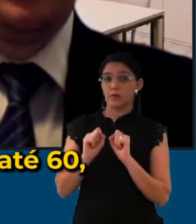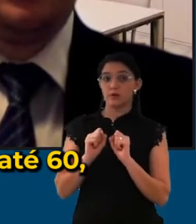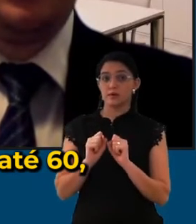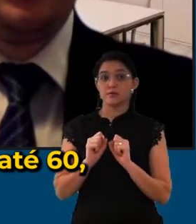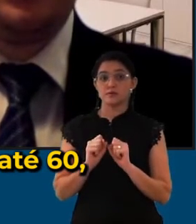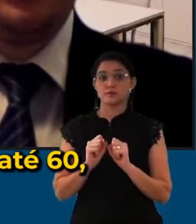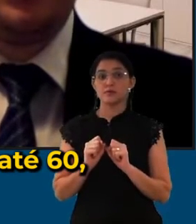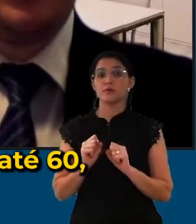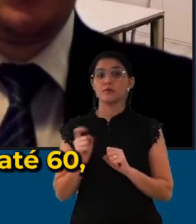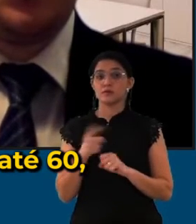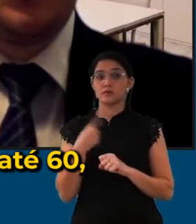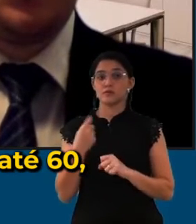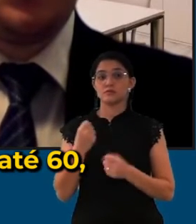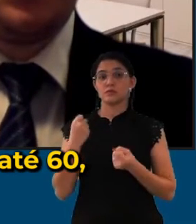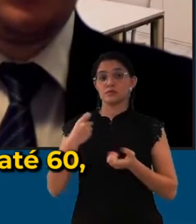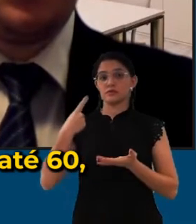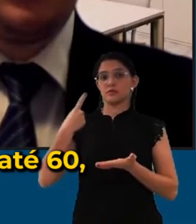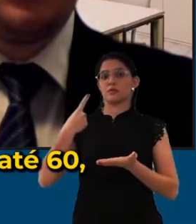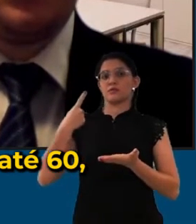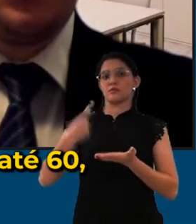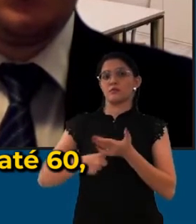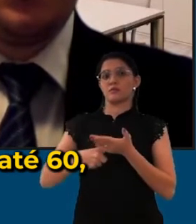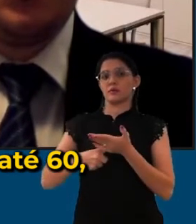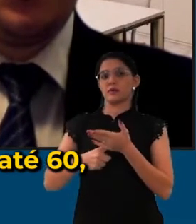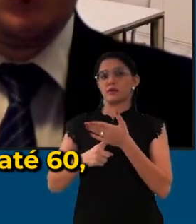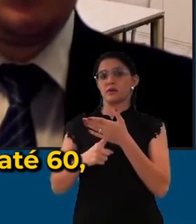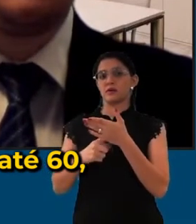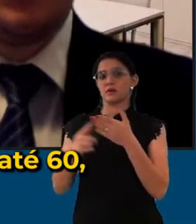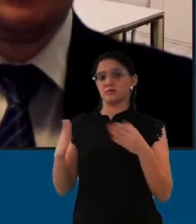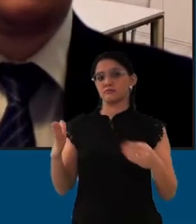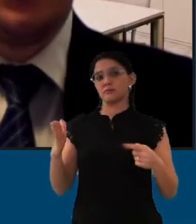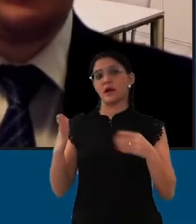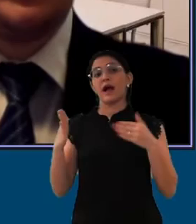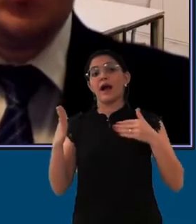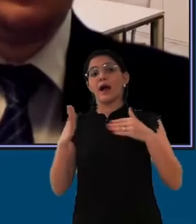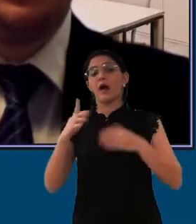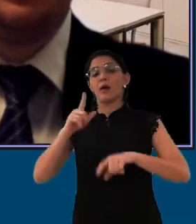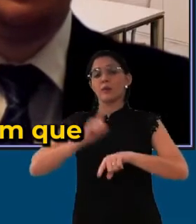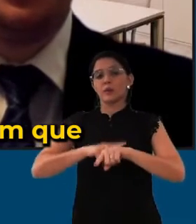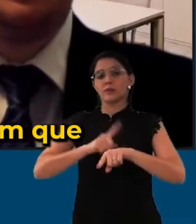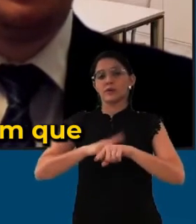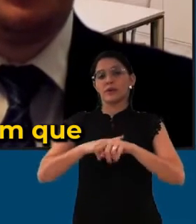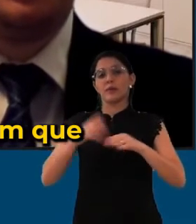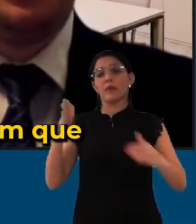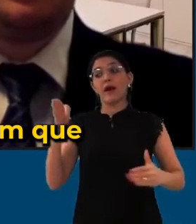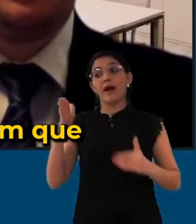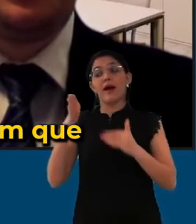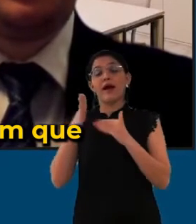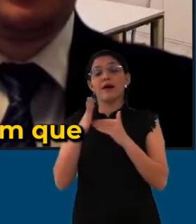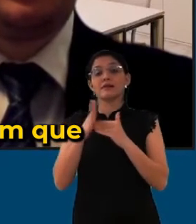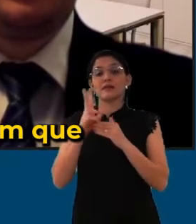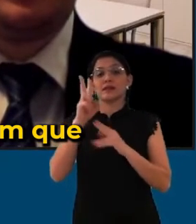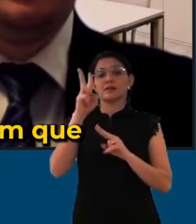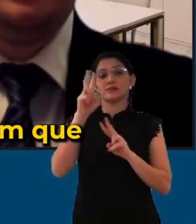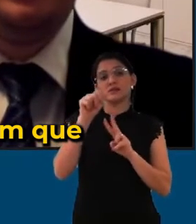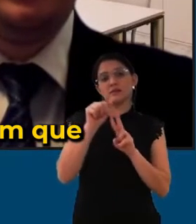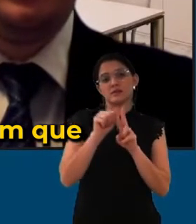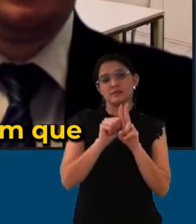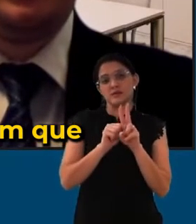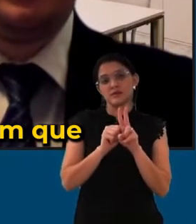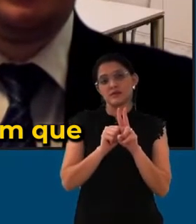a Votorantim no prazo de até 2 meses. Por quê? Porque como é uma questão